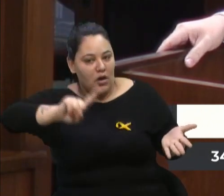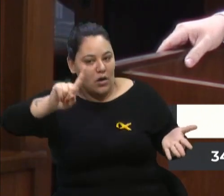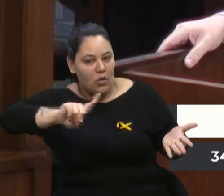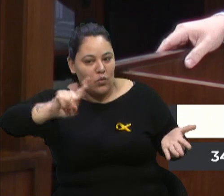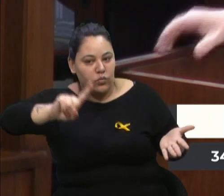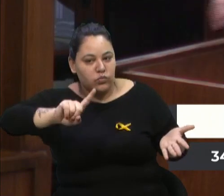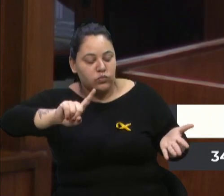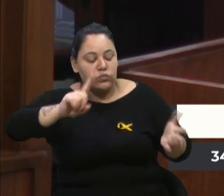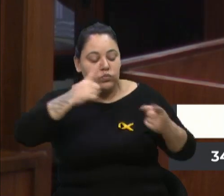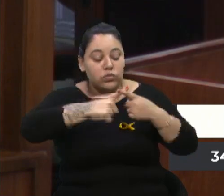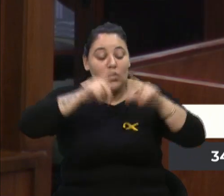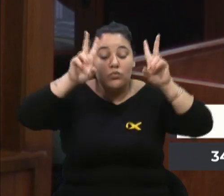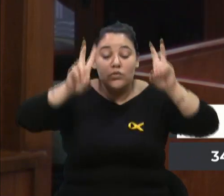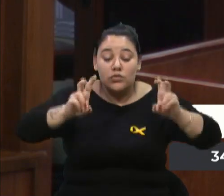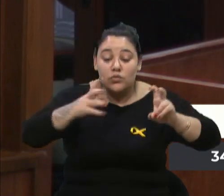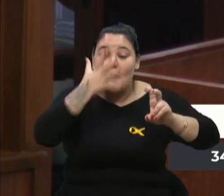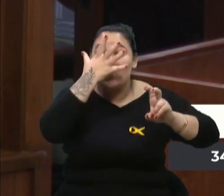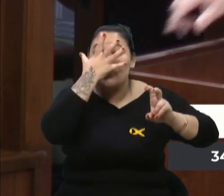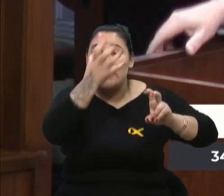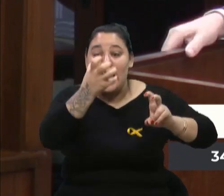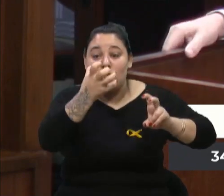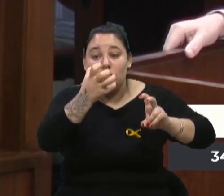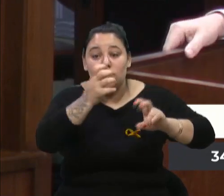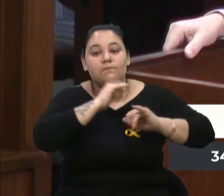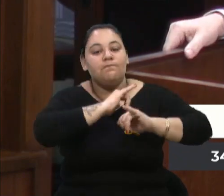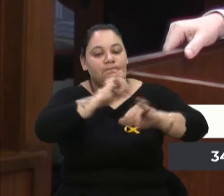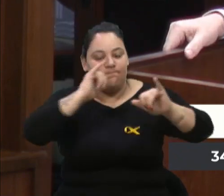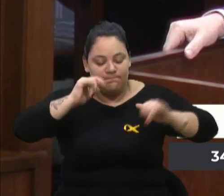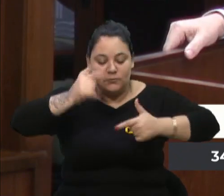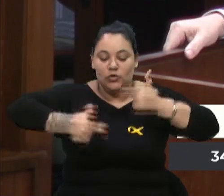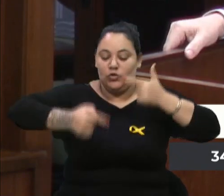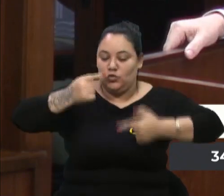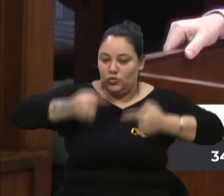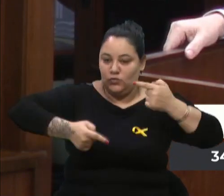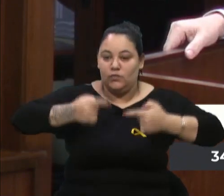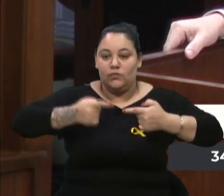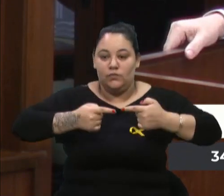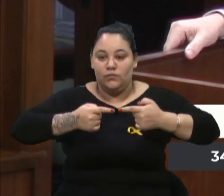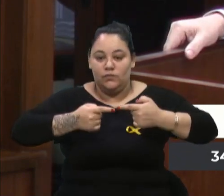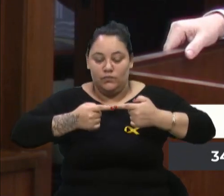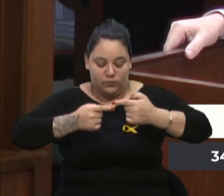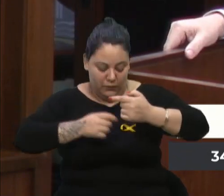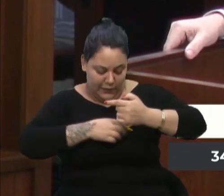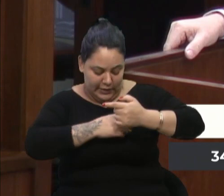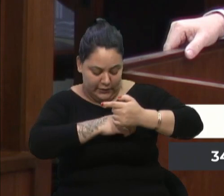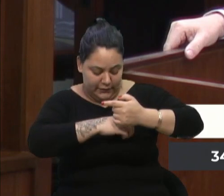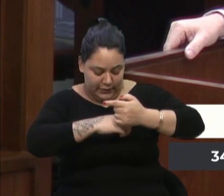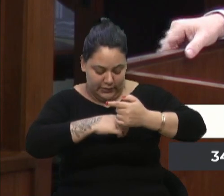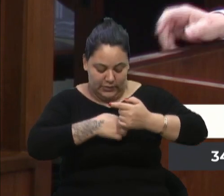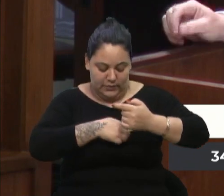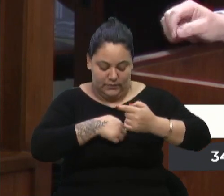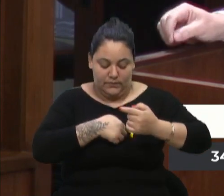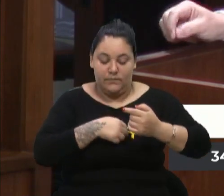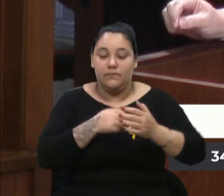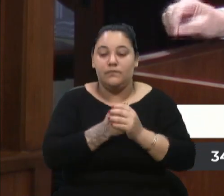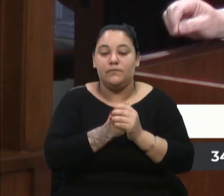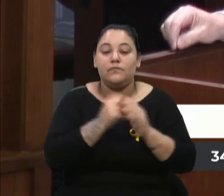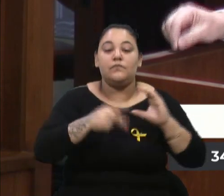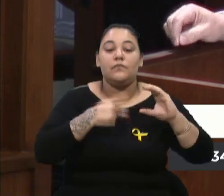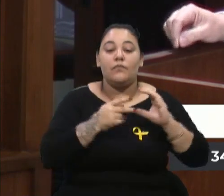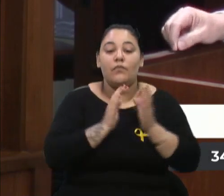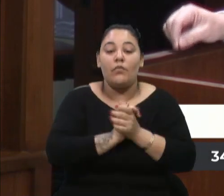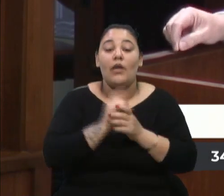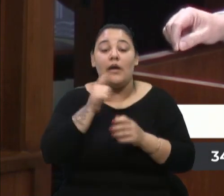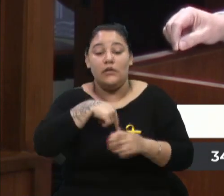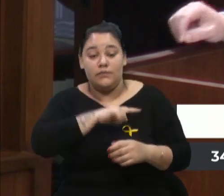tão polêmico que vai ser debatido por esta casa. Essa responsabilidade nós